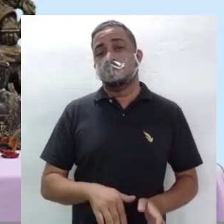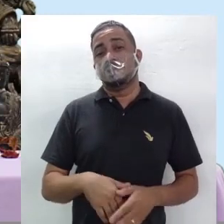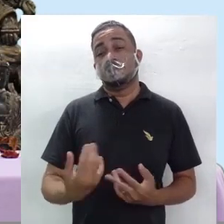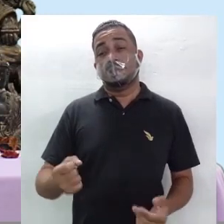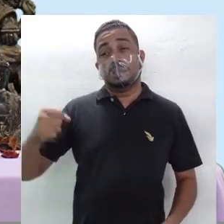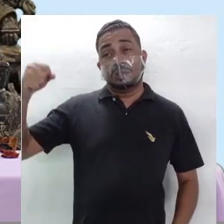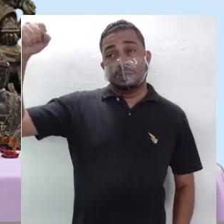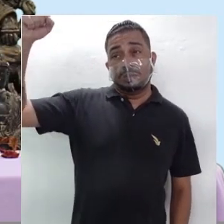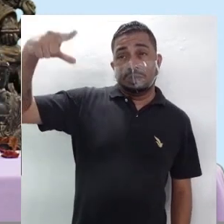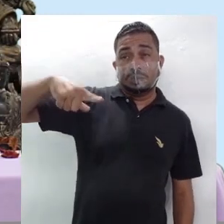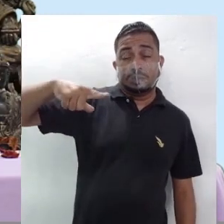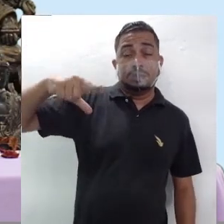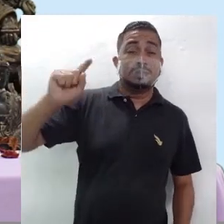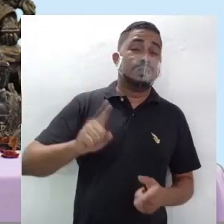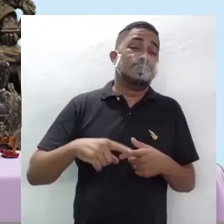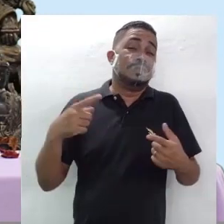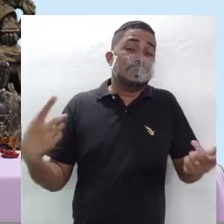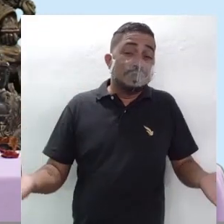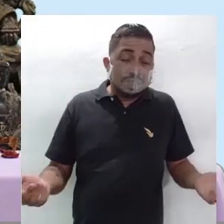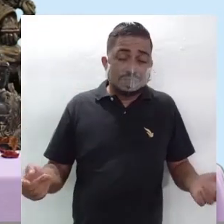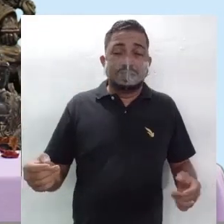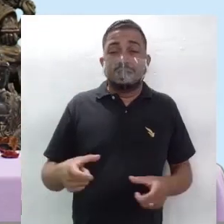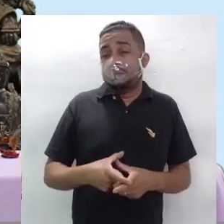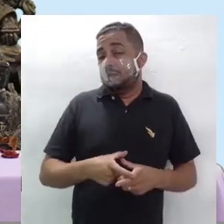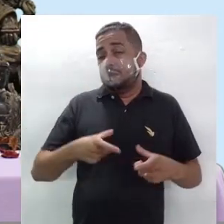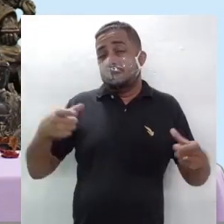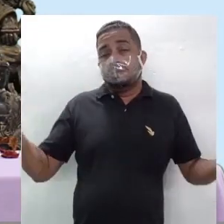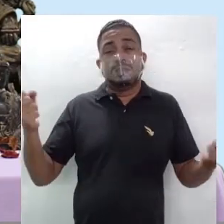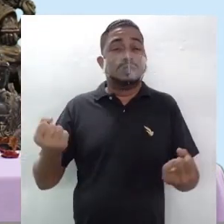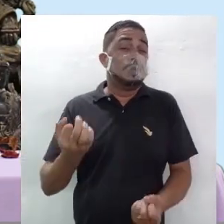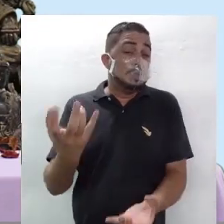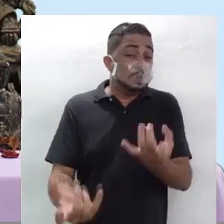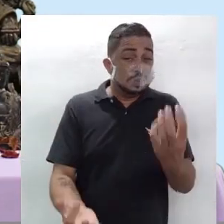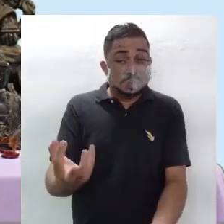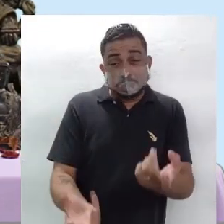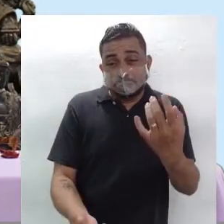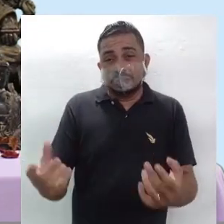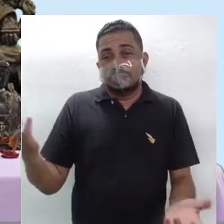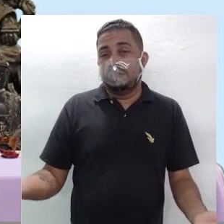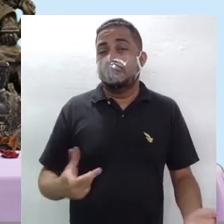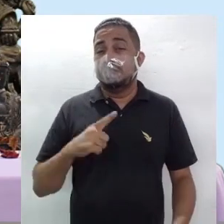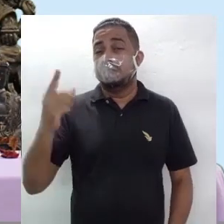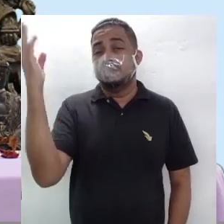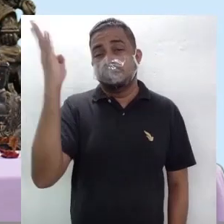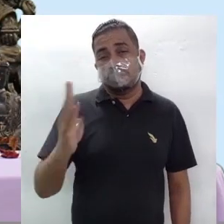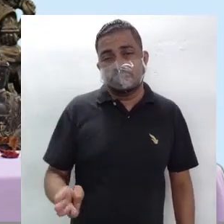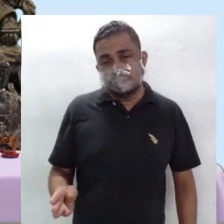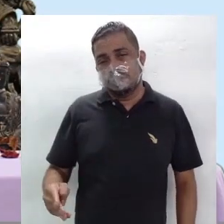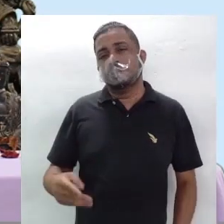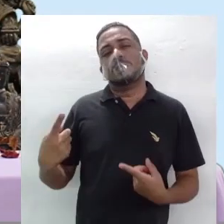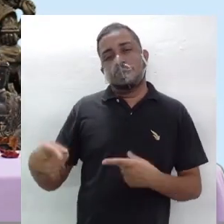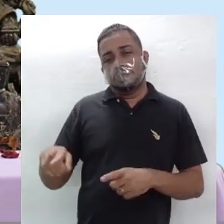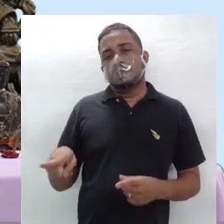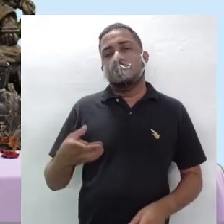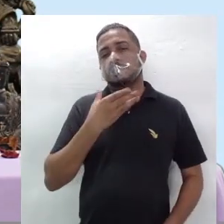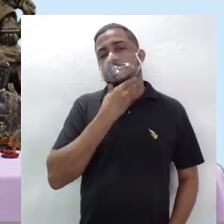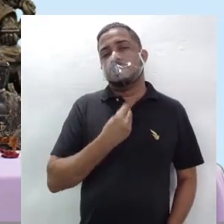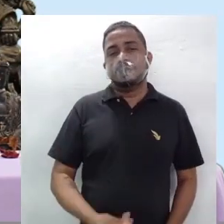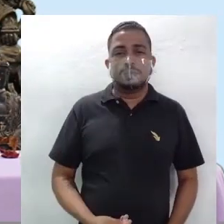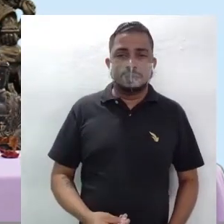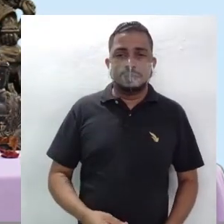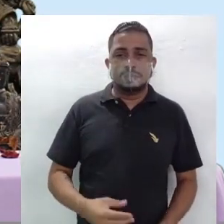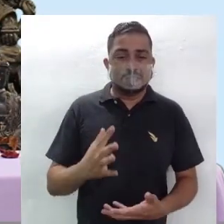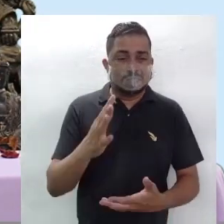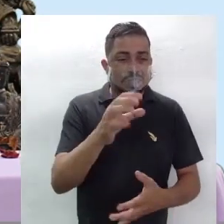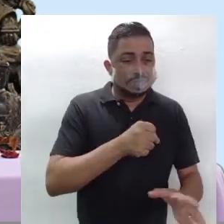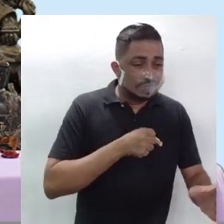à iluminação solar. Mas muitos dos incêndios que ocorrem hoje no Brasil são gerados pelo homem, para